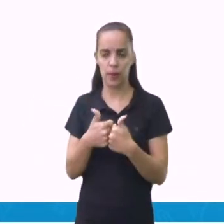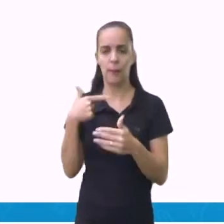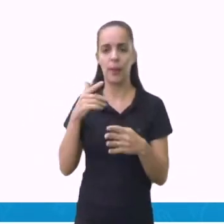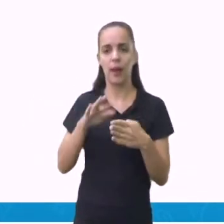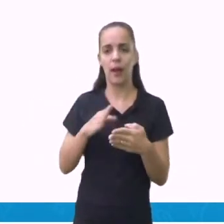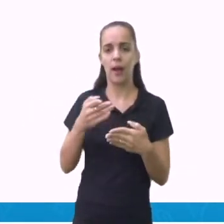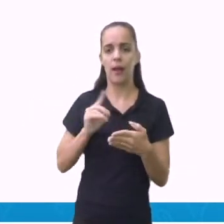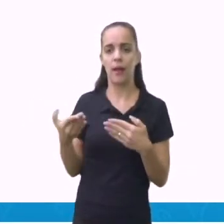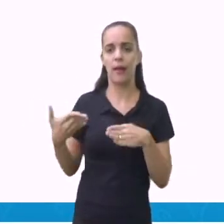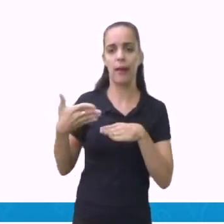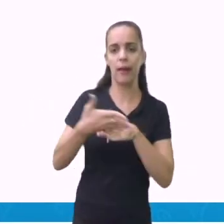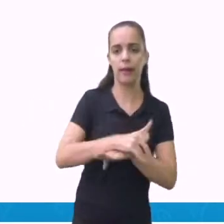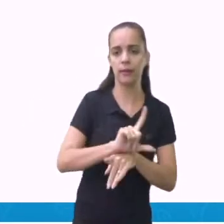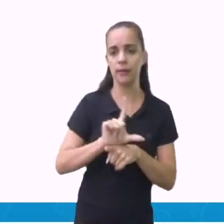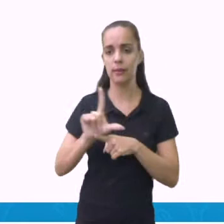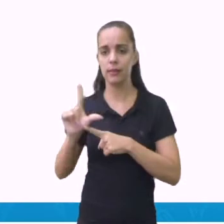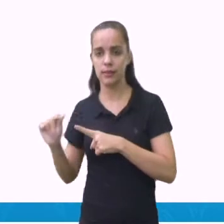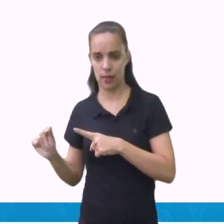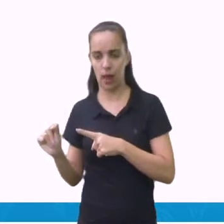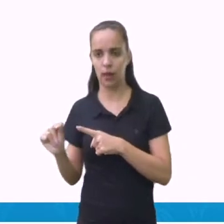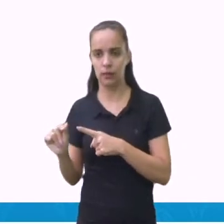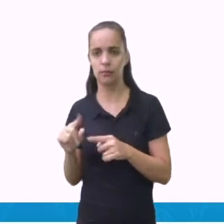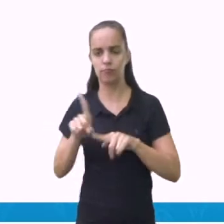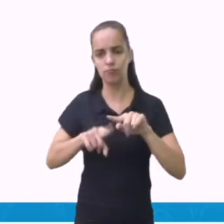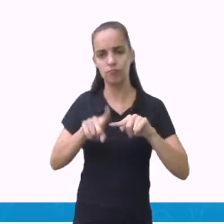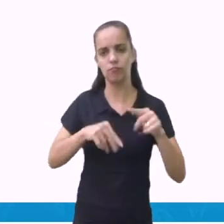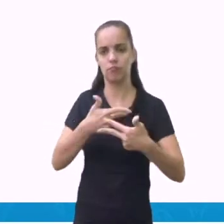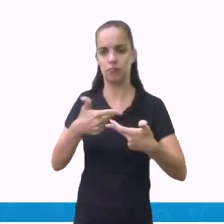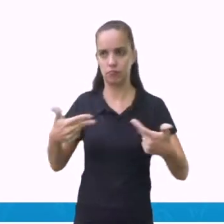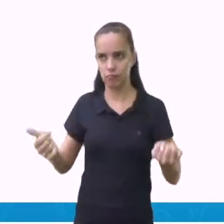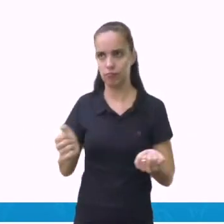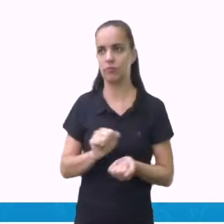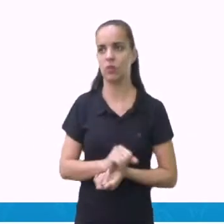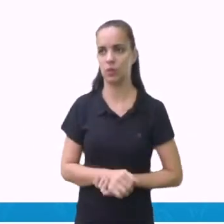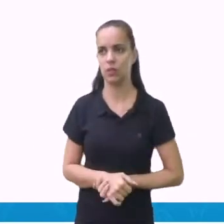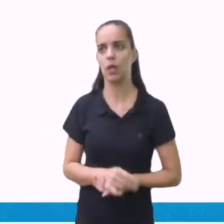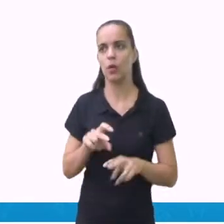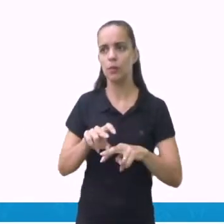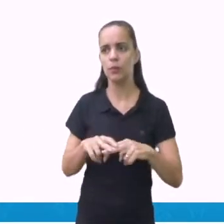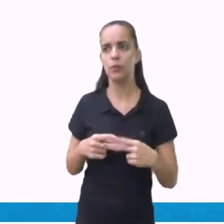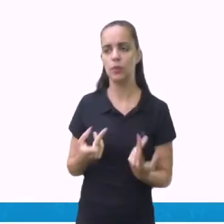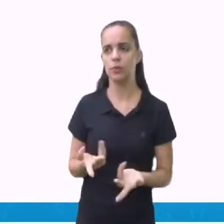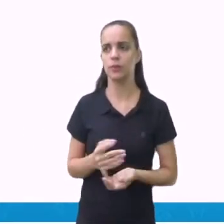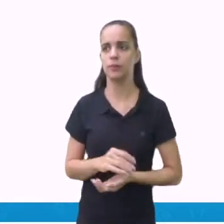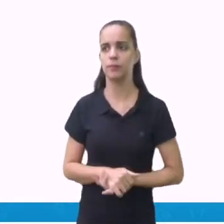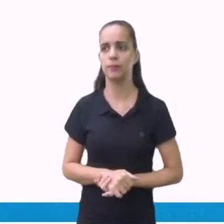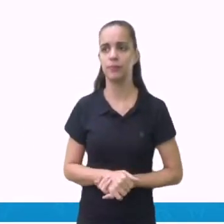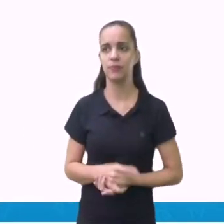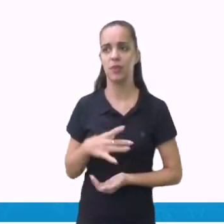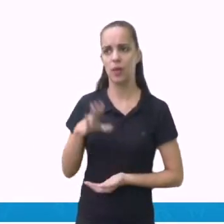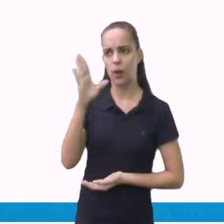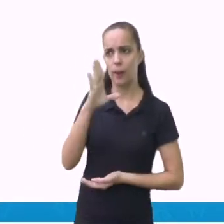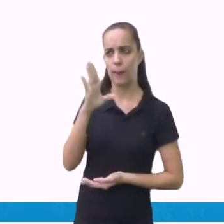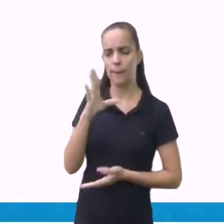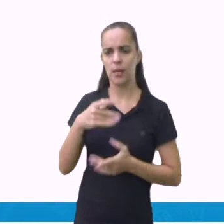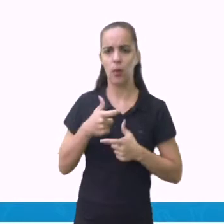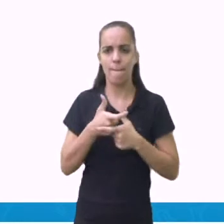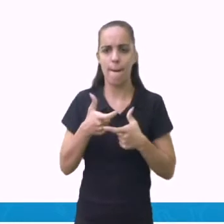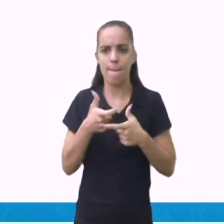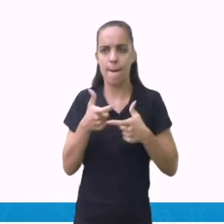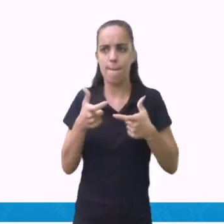mercadorias do Brasil para Portugal. E aí um grande dilema começou a surgir. O Brasil estava